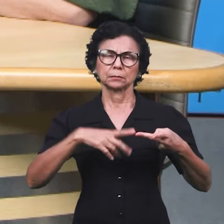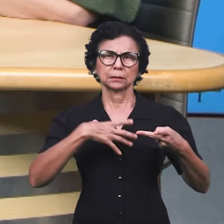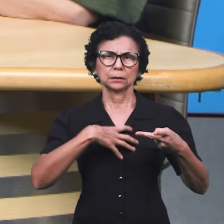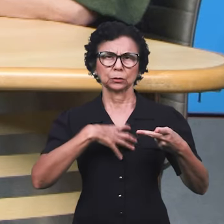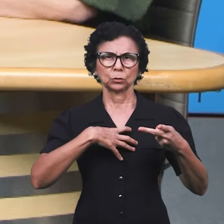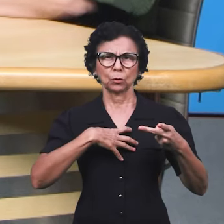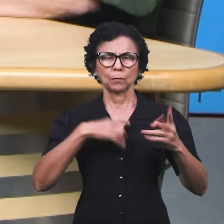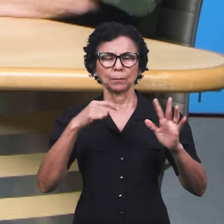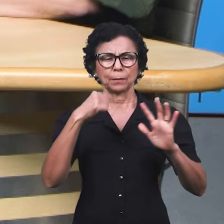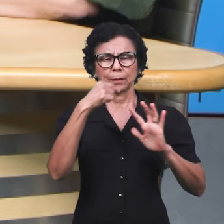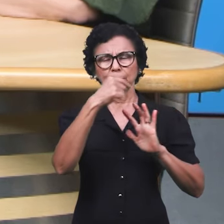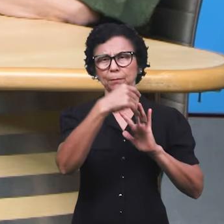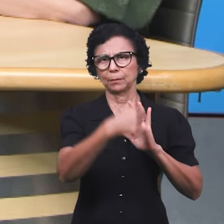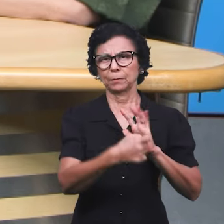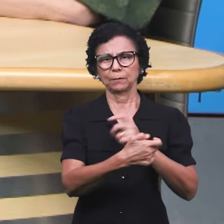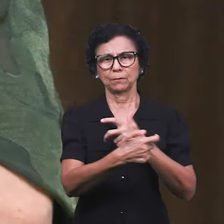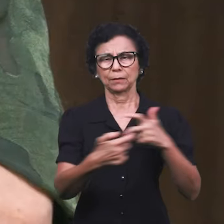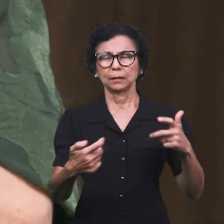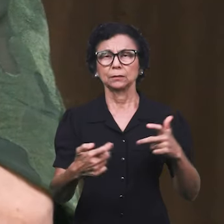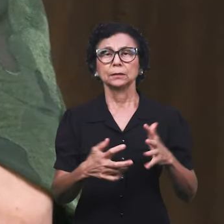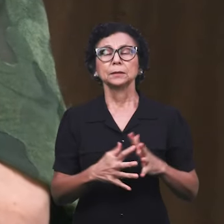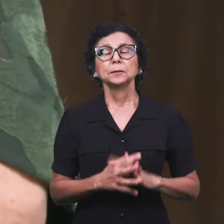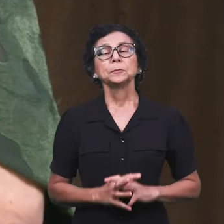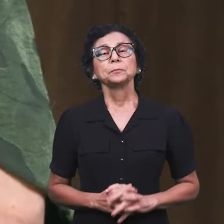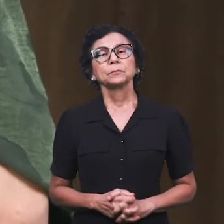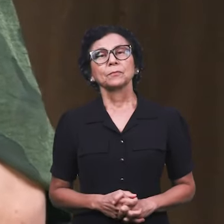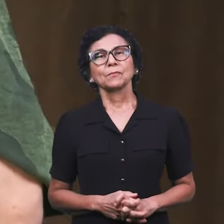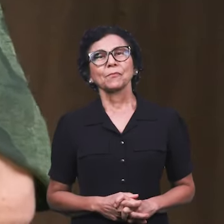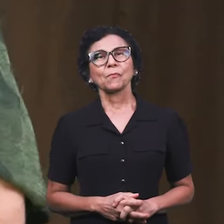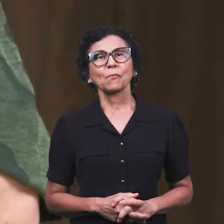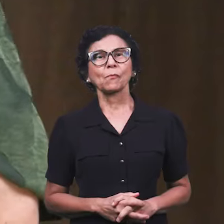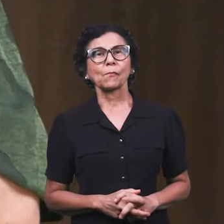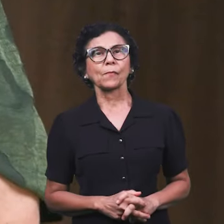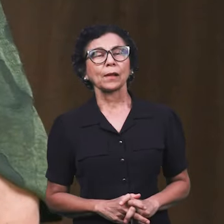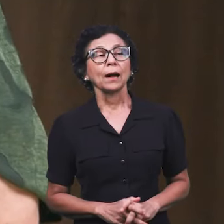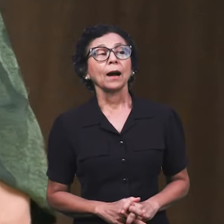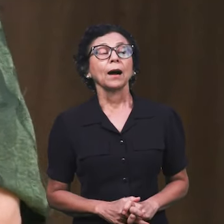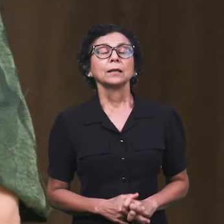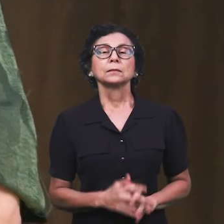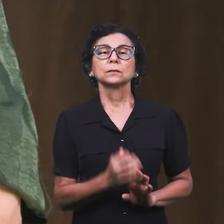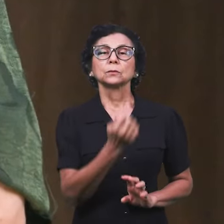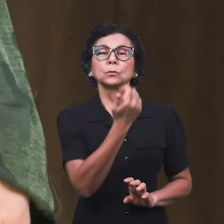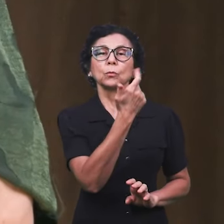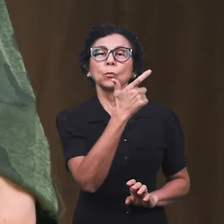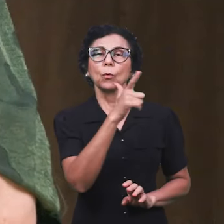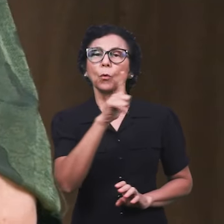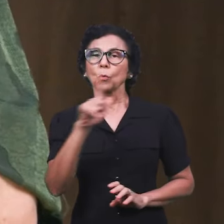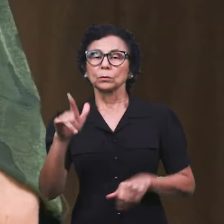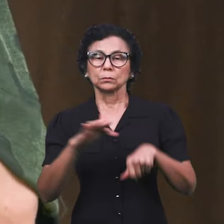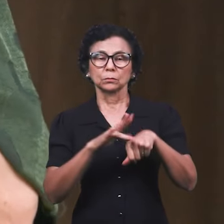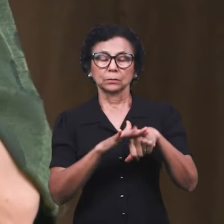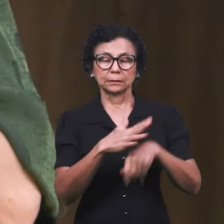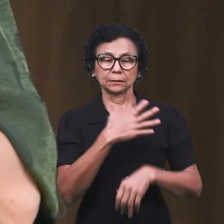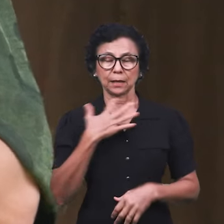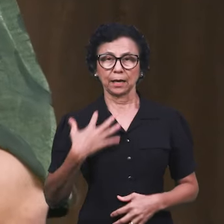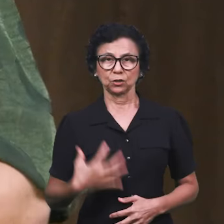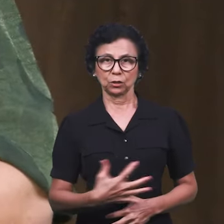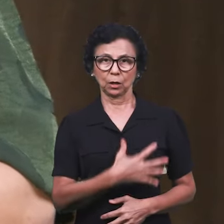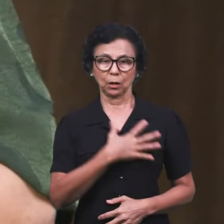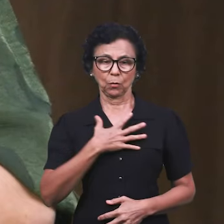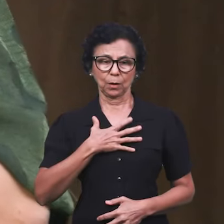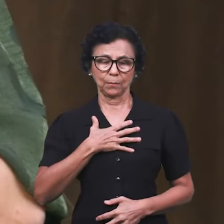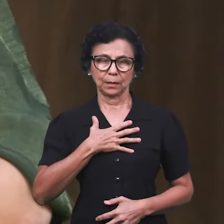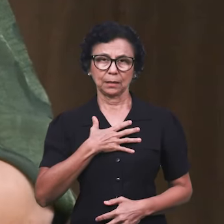resfriado. Entendi. E aí a gente avança para outras doenças respiratórias. A gente fala sobre